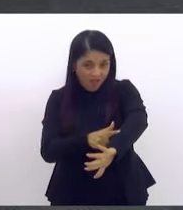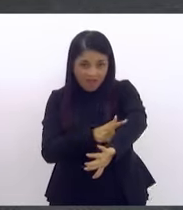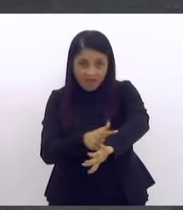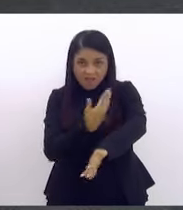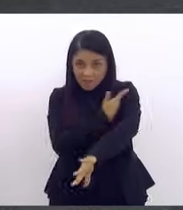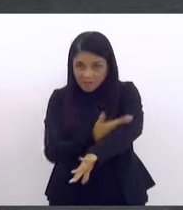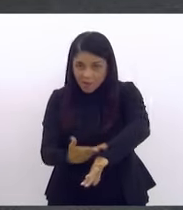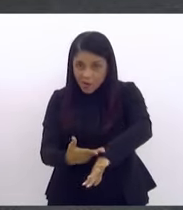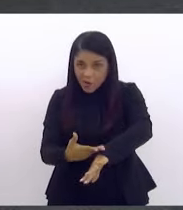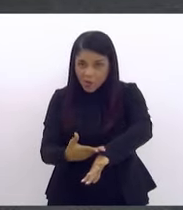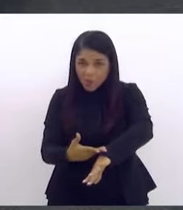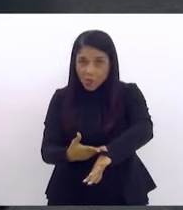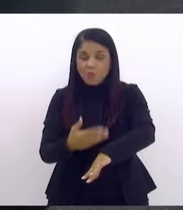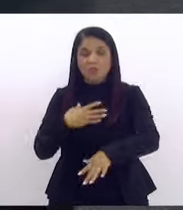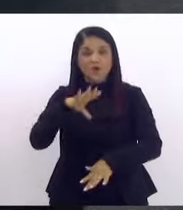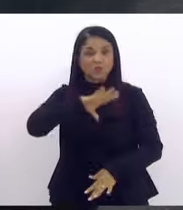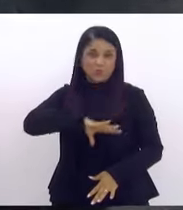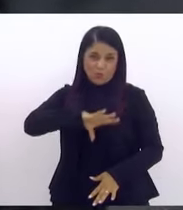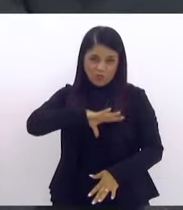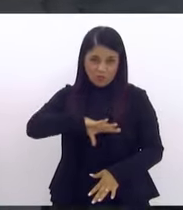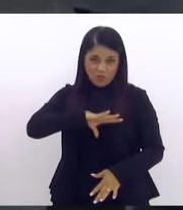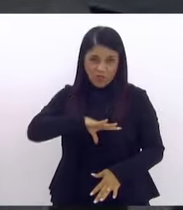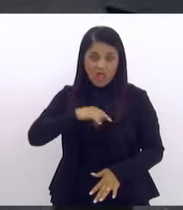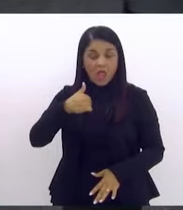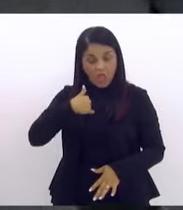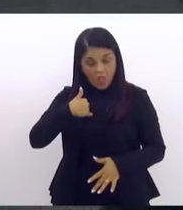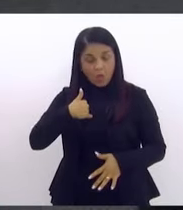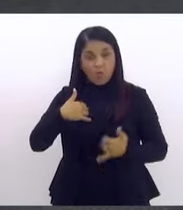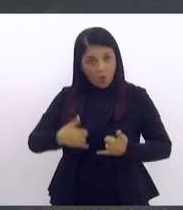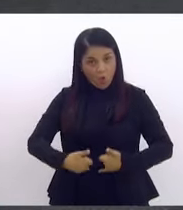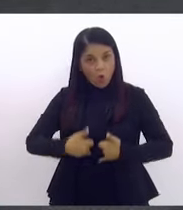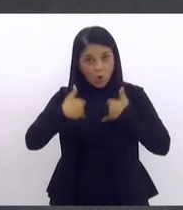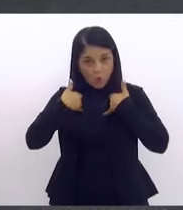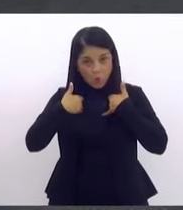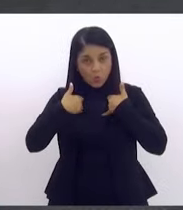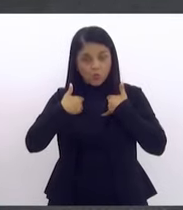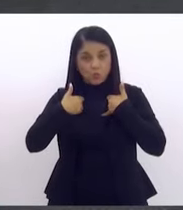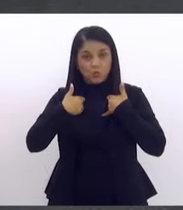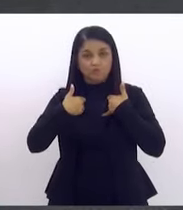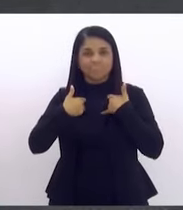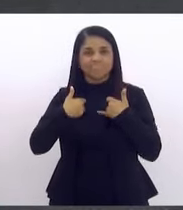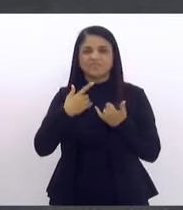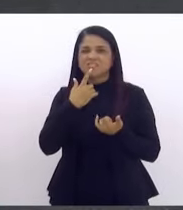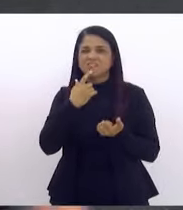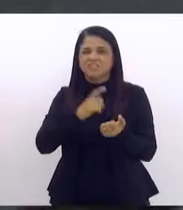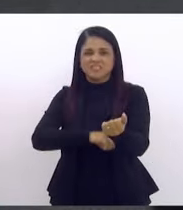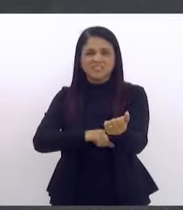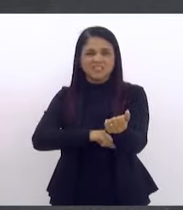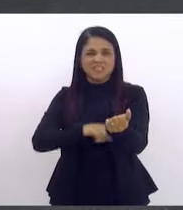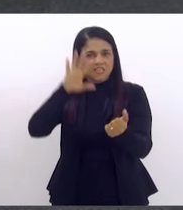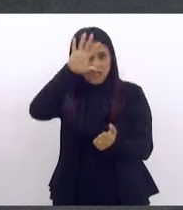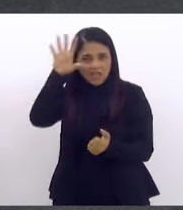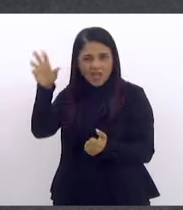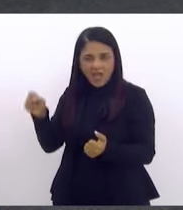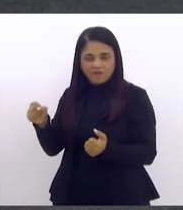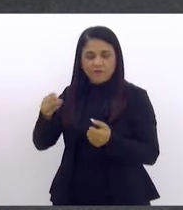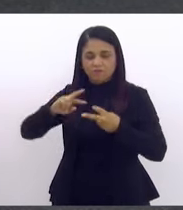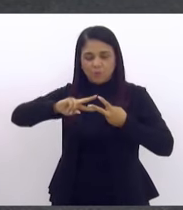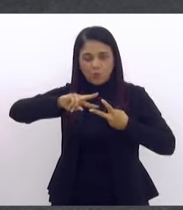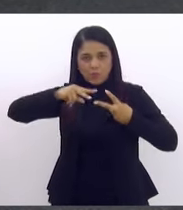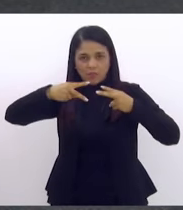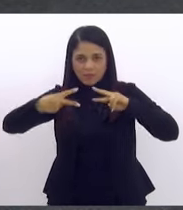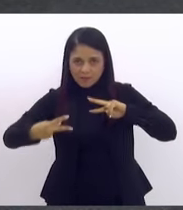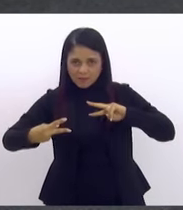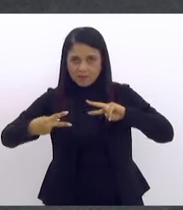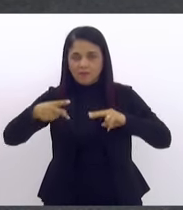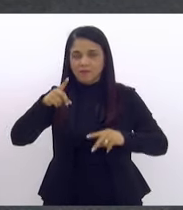se origina do português, eu me orgulho de ter sangue africano no meu DNA.